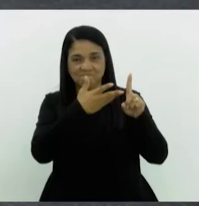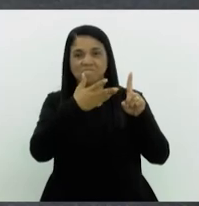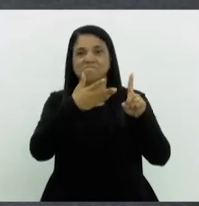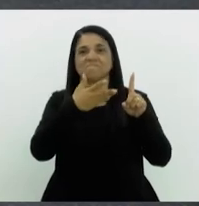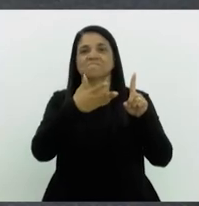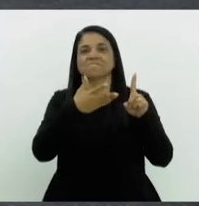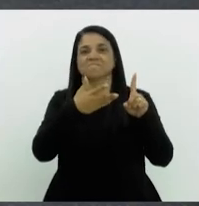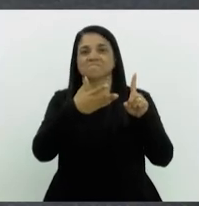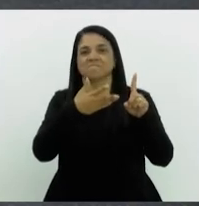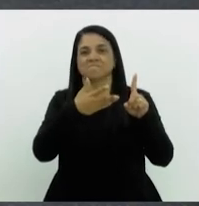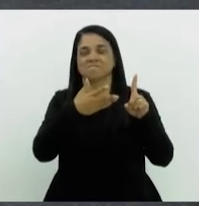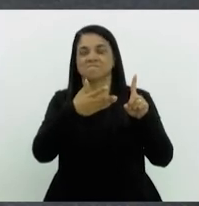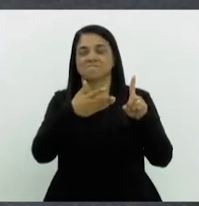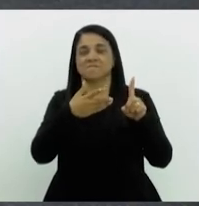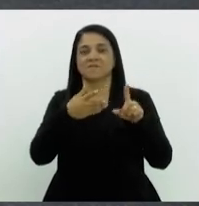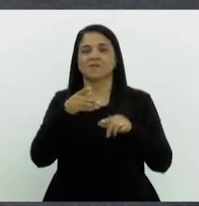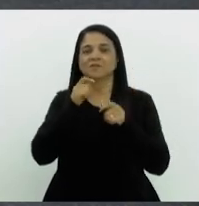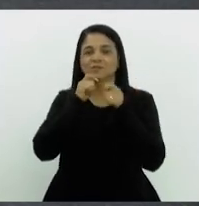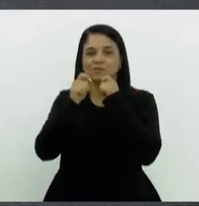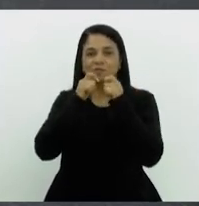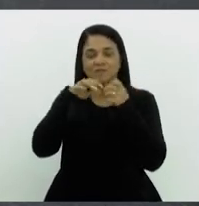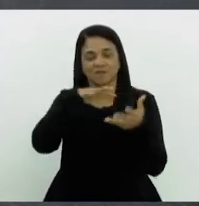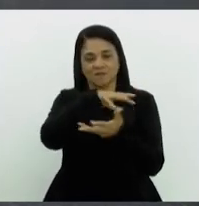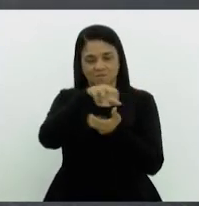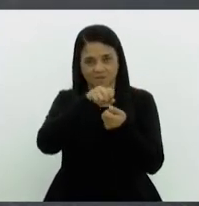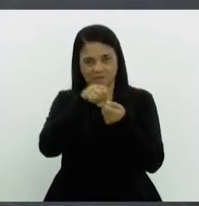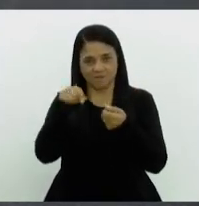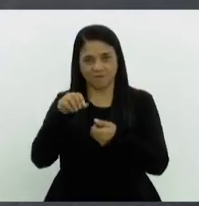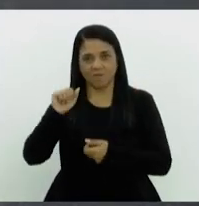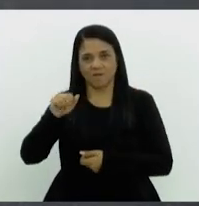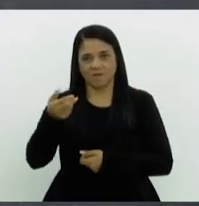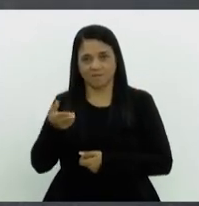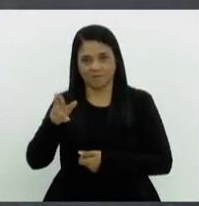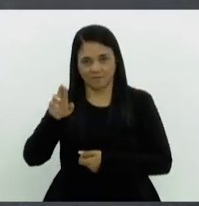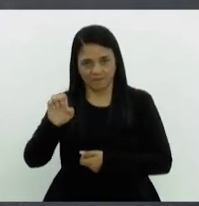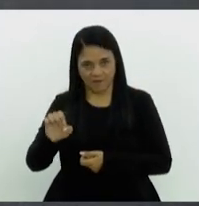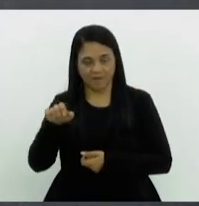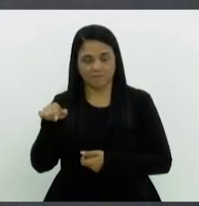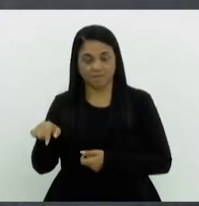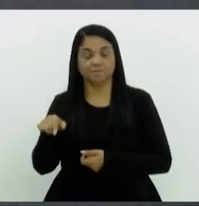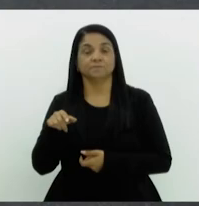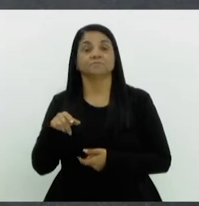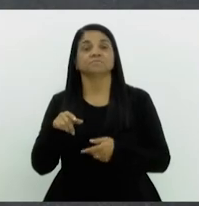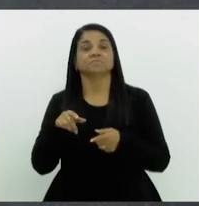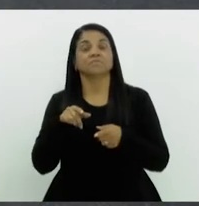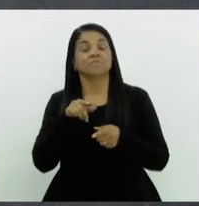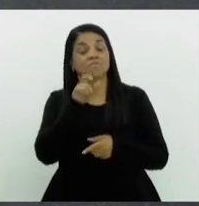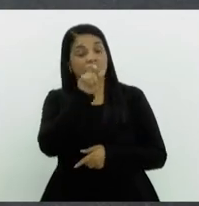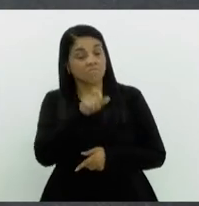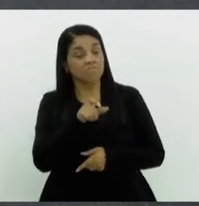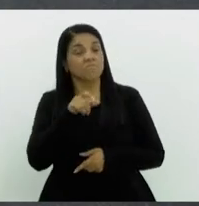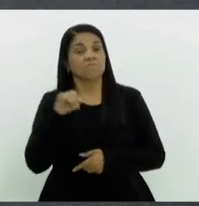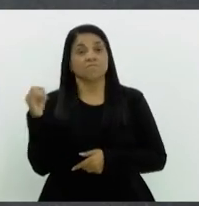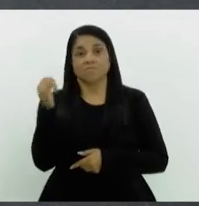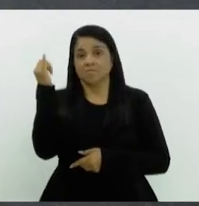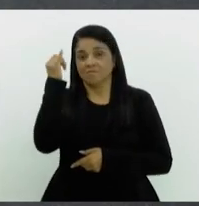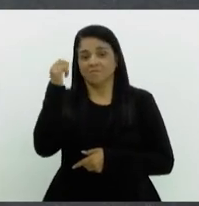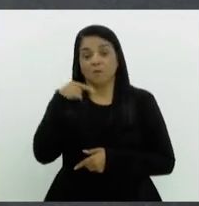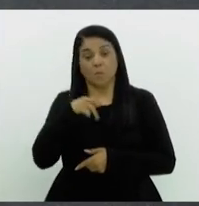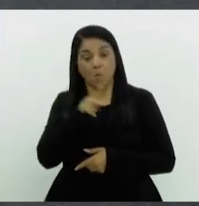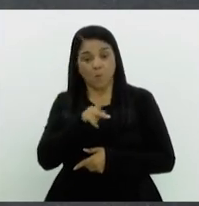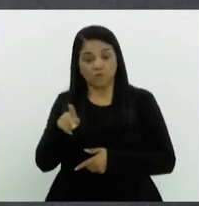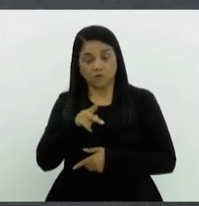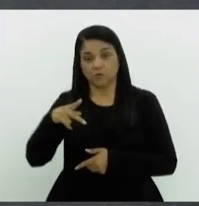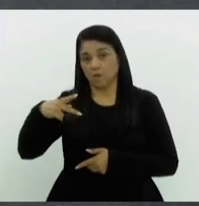Legislativa, ao jornalista ambiental André Trigueiro. Importante dizer que André foi o meu professor na